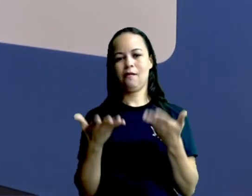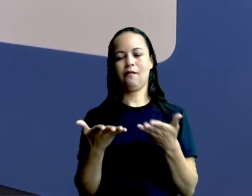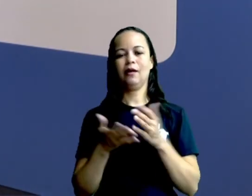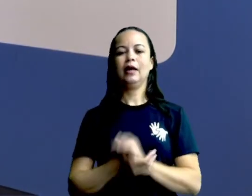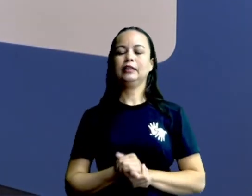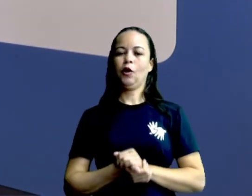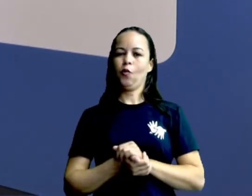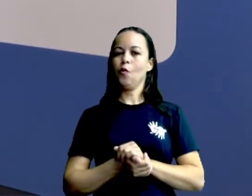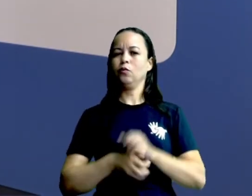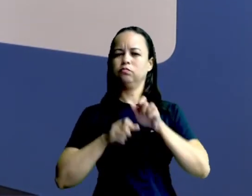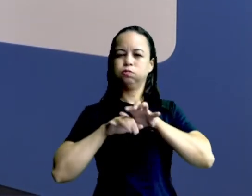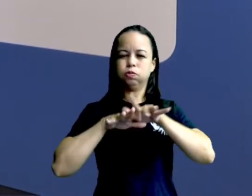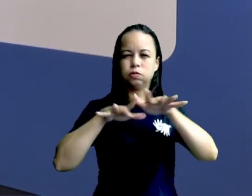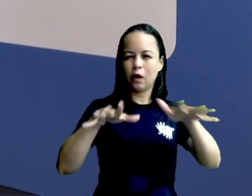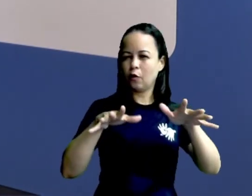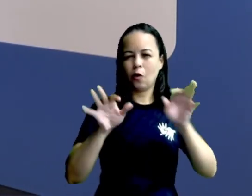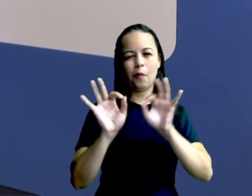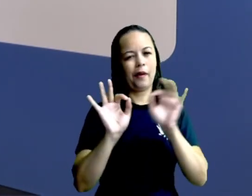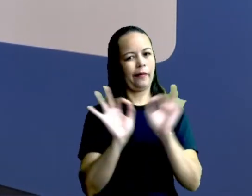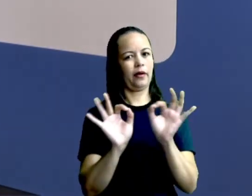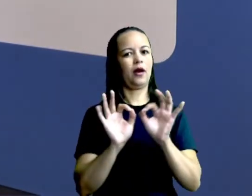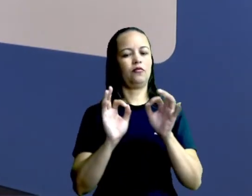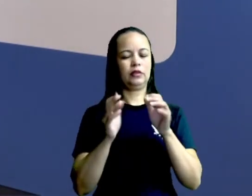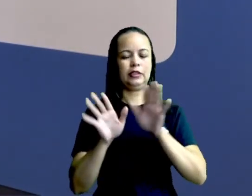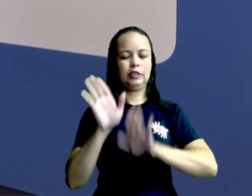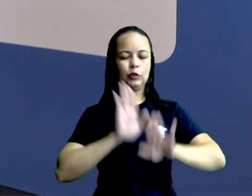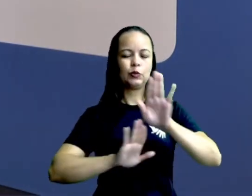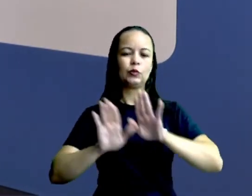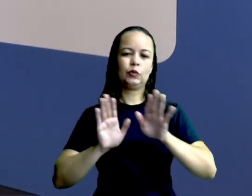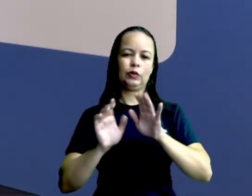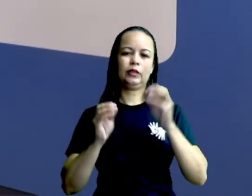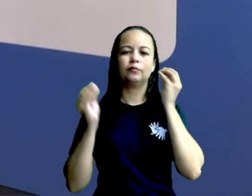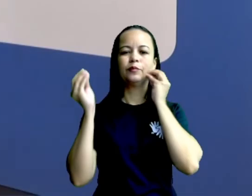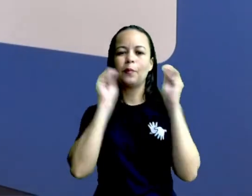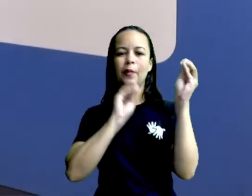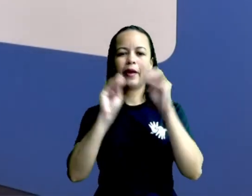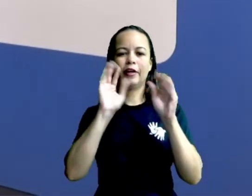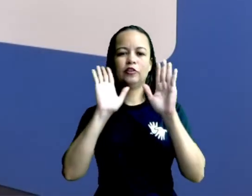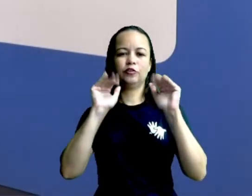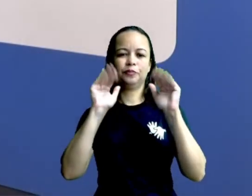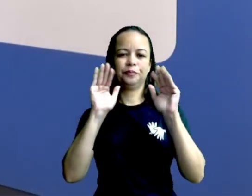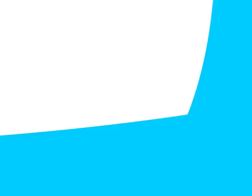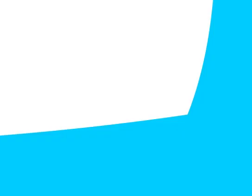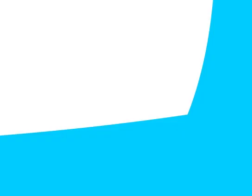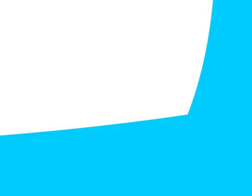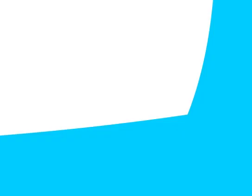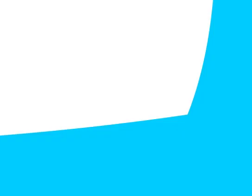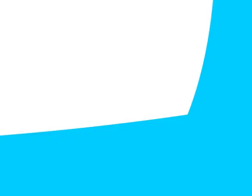não aglomera, se cuida, beijos e até a próxima. Tchau, tchau!